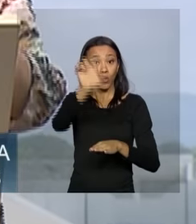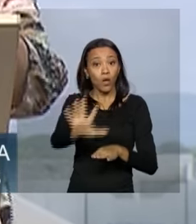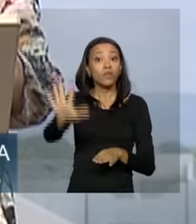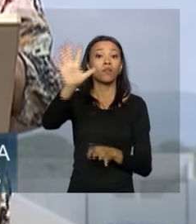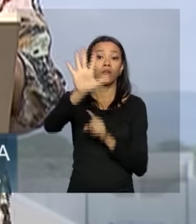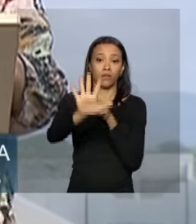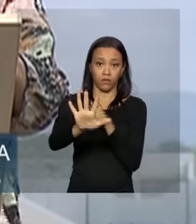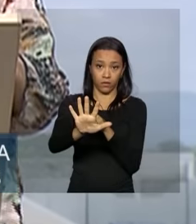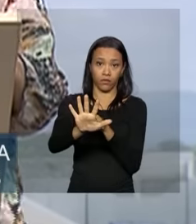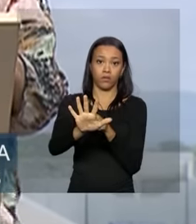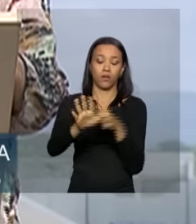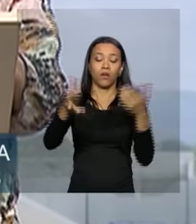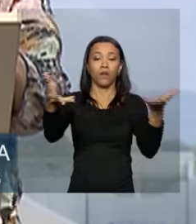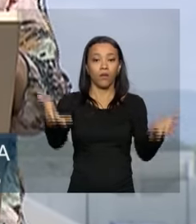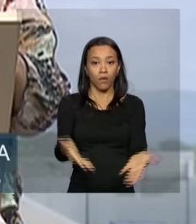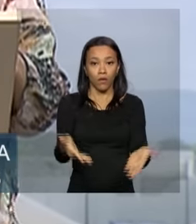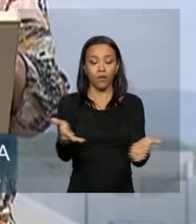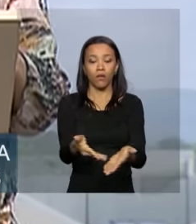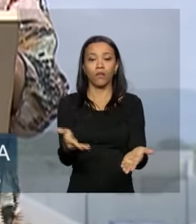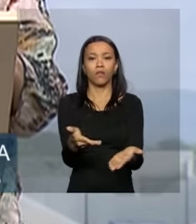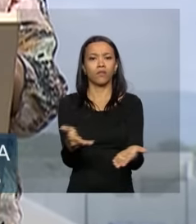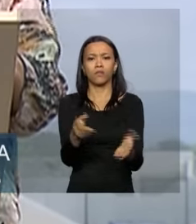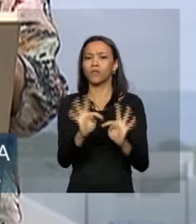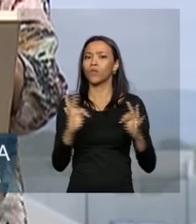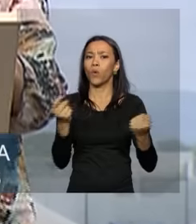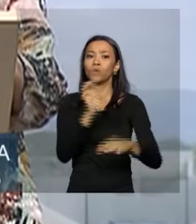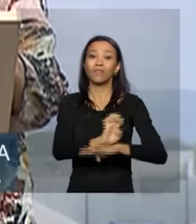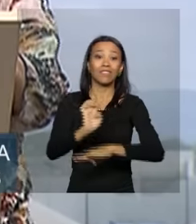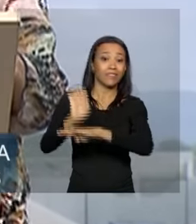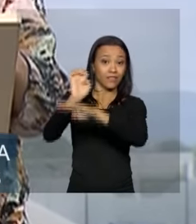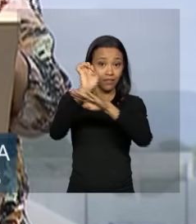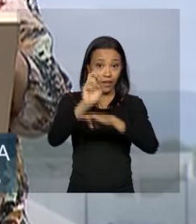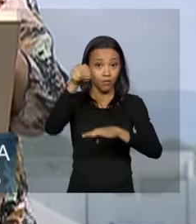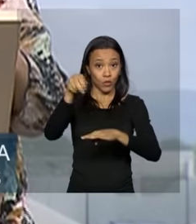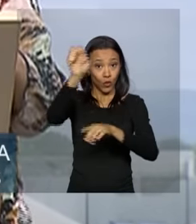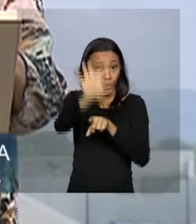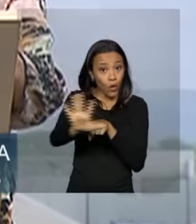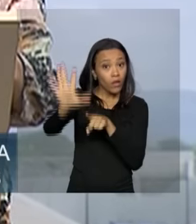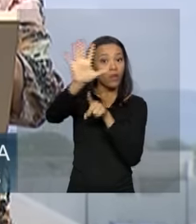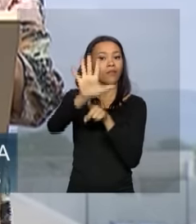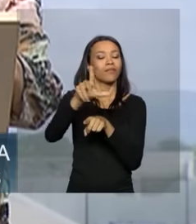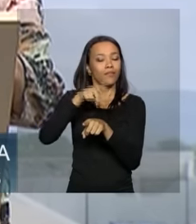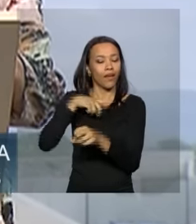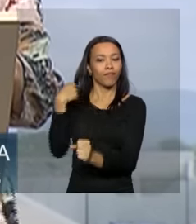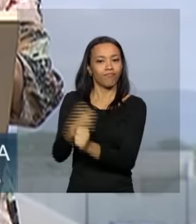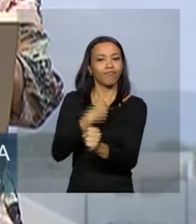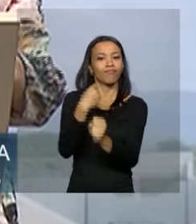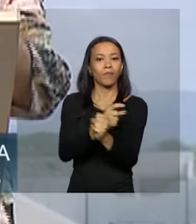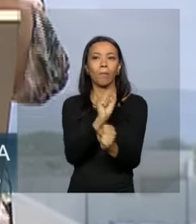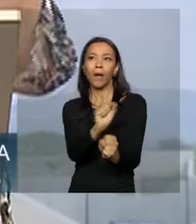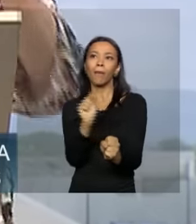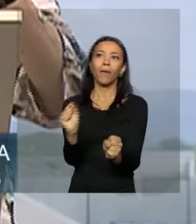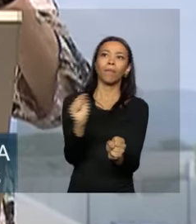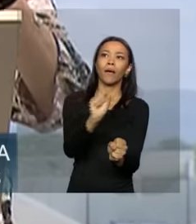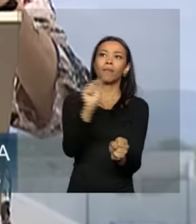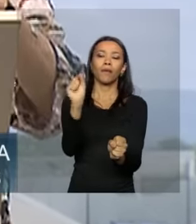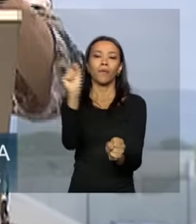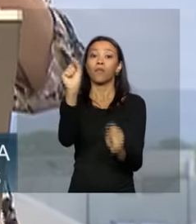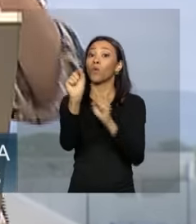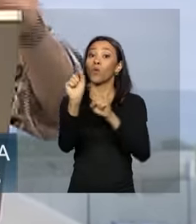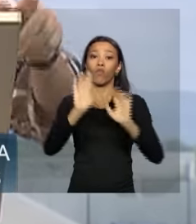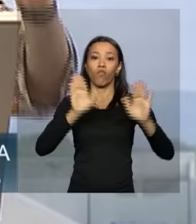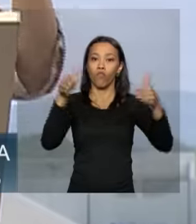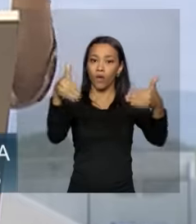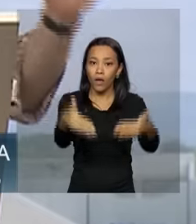Nordeste. Hoje, todos os estados do Nordeste têm obras relacionadas à questão